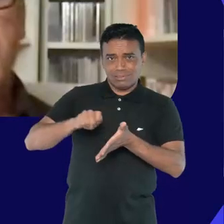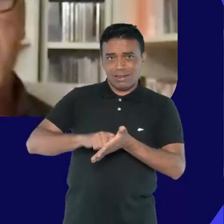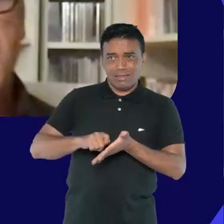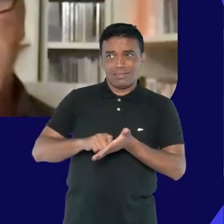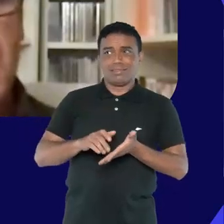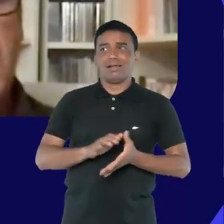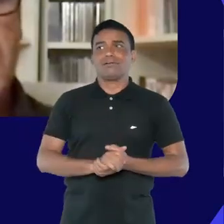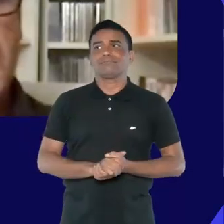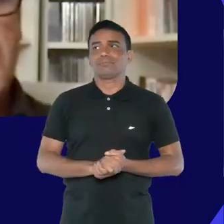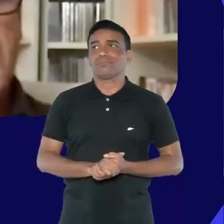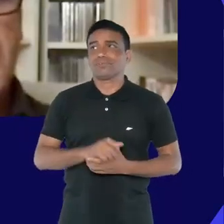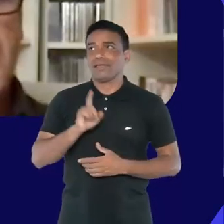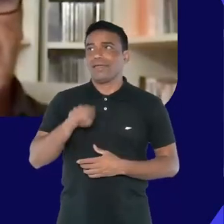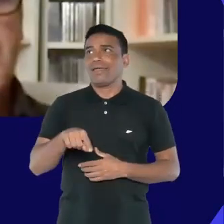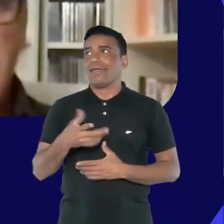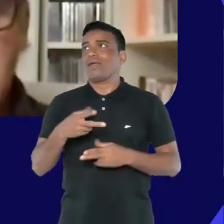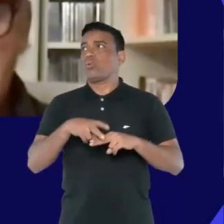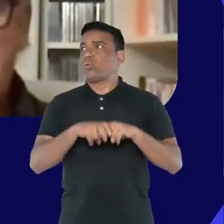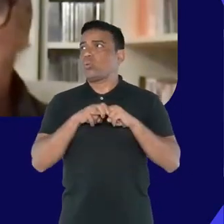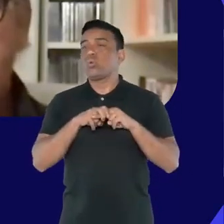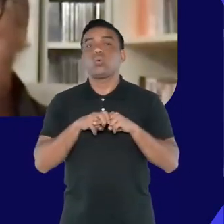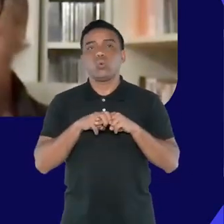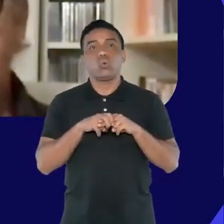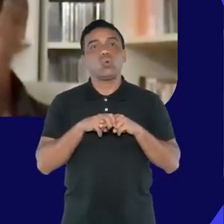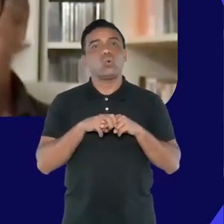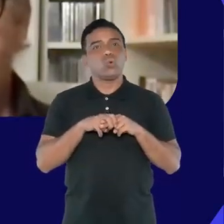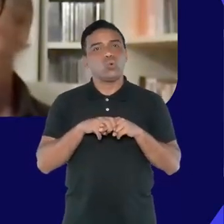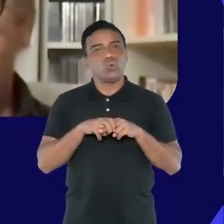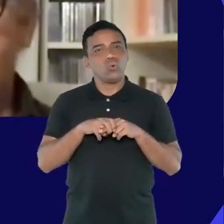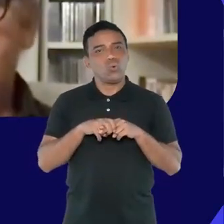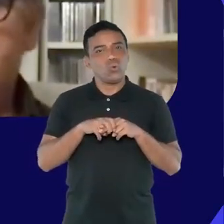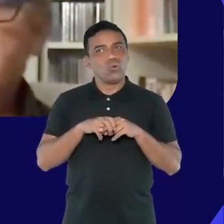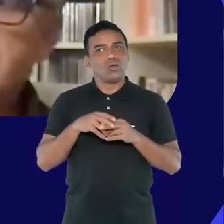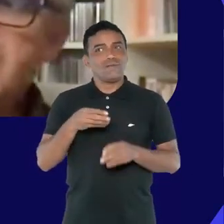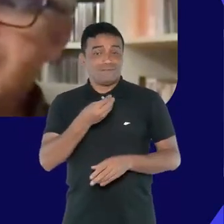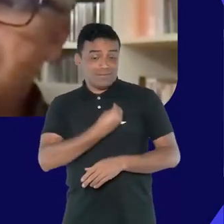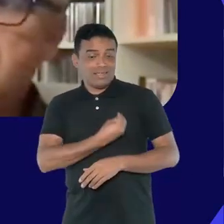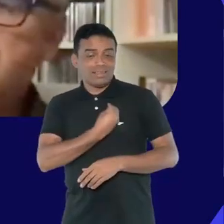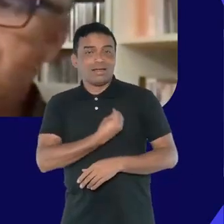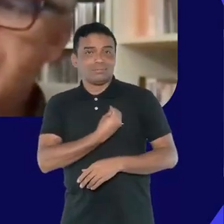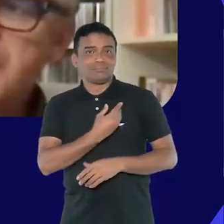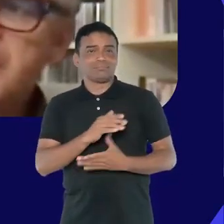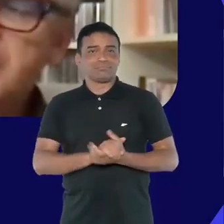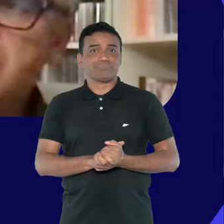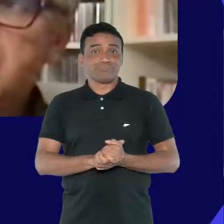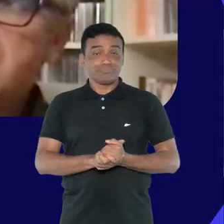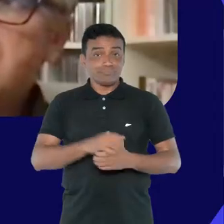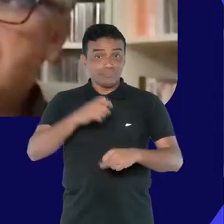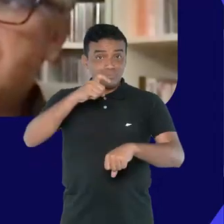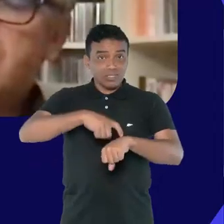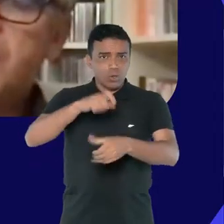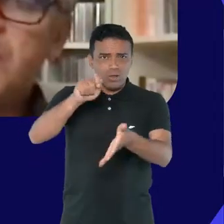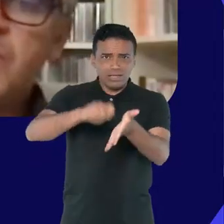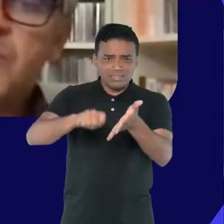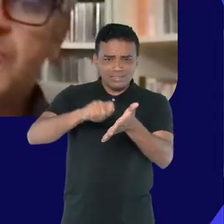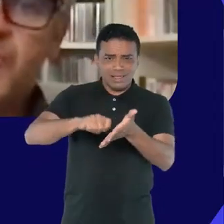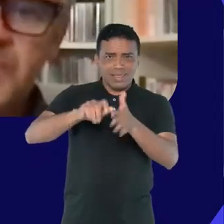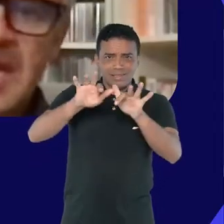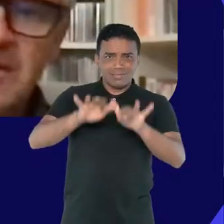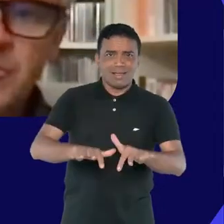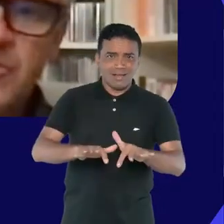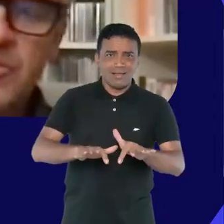pronto, uma condição que tem de existir, porque na escrita muitas vezes